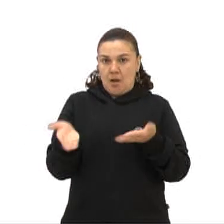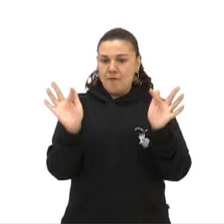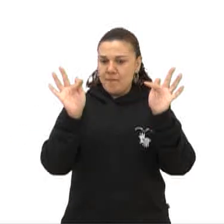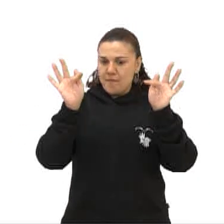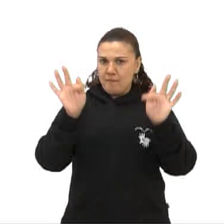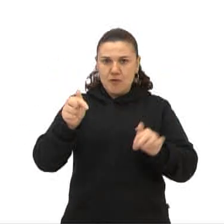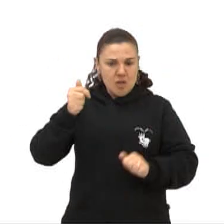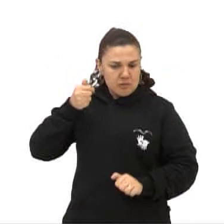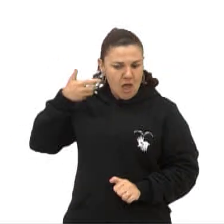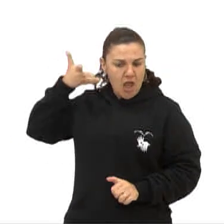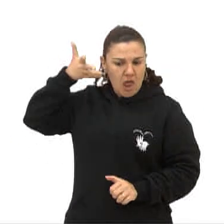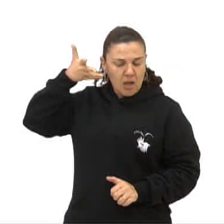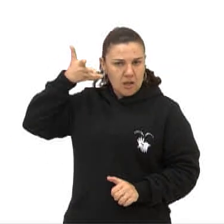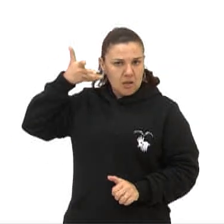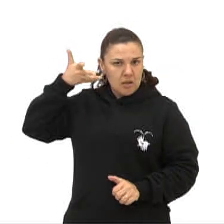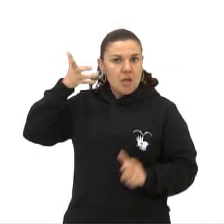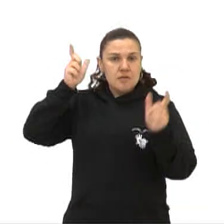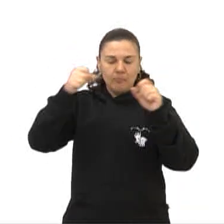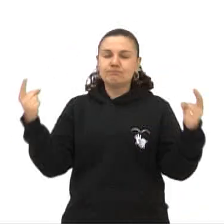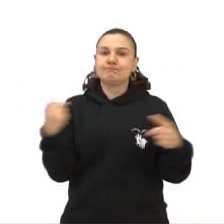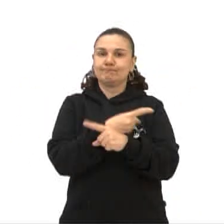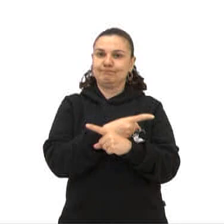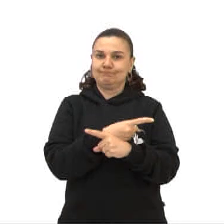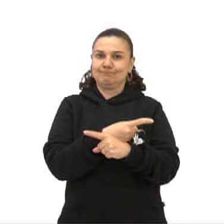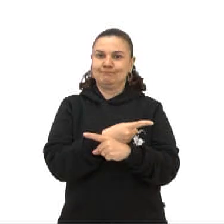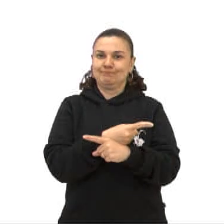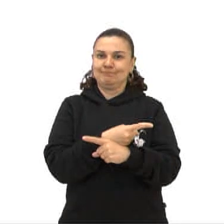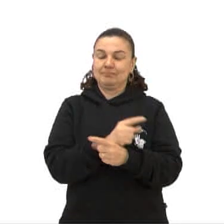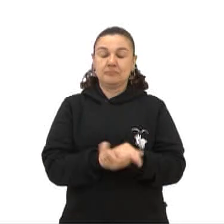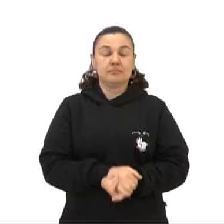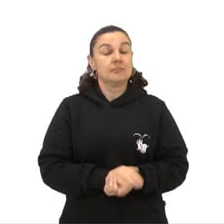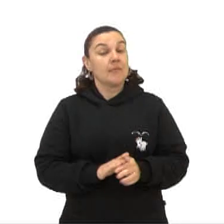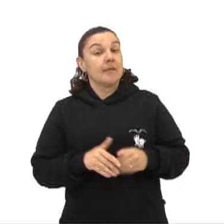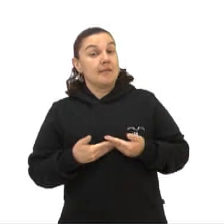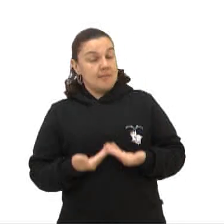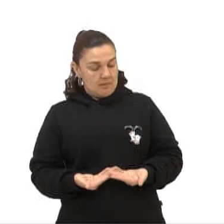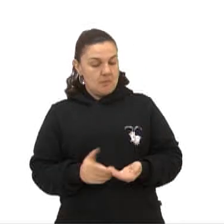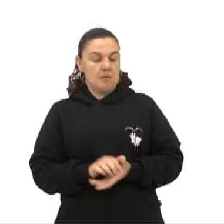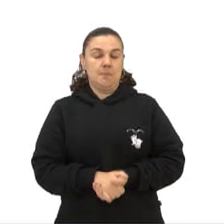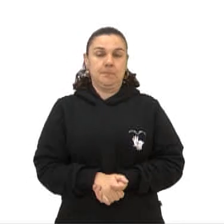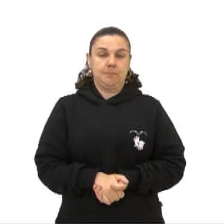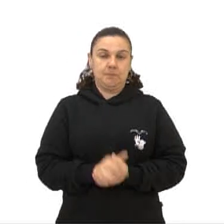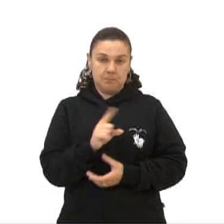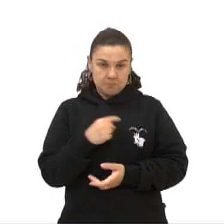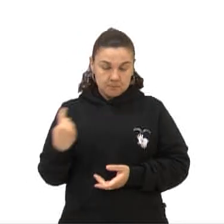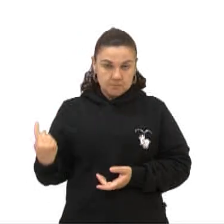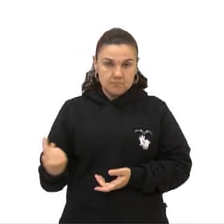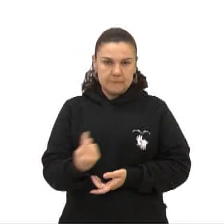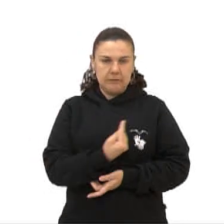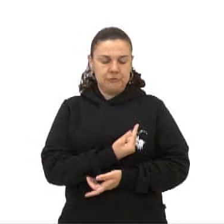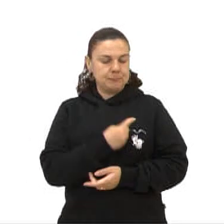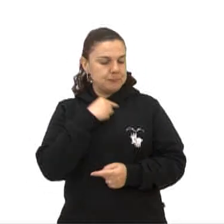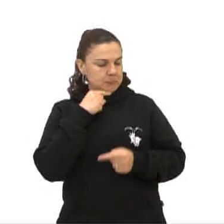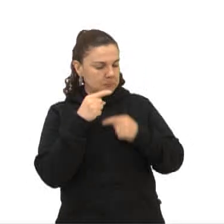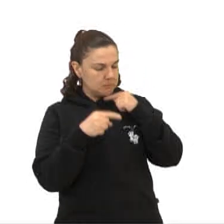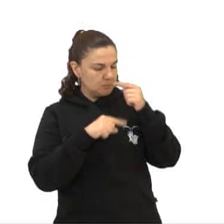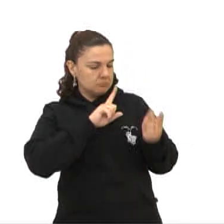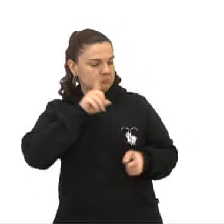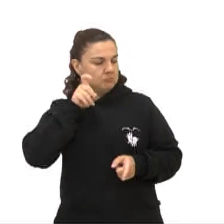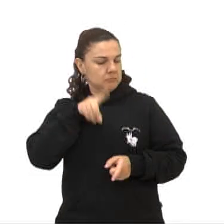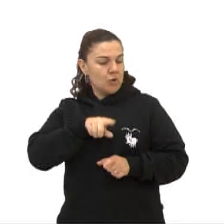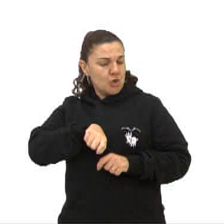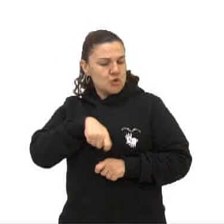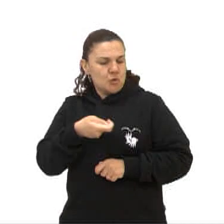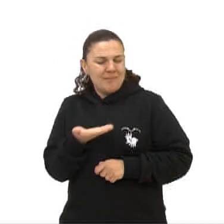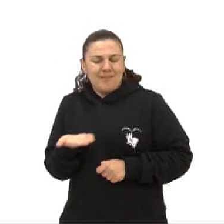discursos e a possibilidade da contradição. Então, quando nós nos questionamos sobre